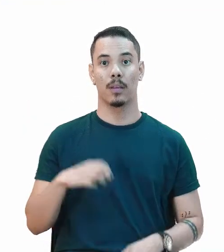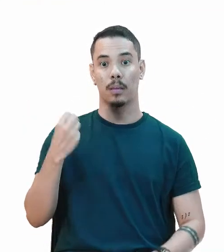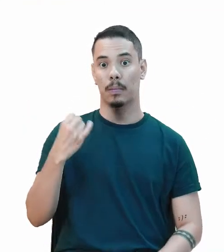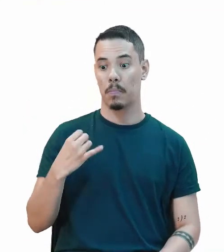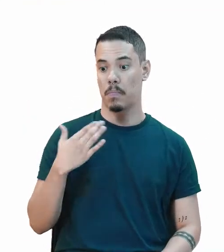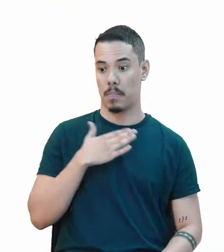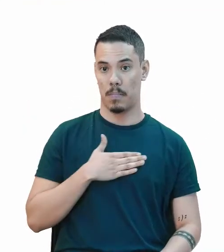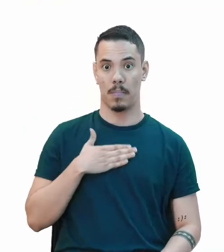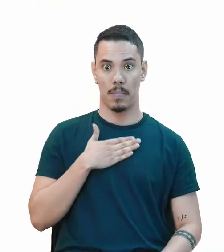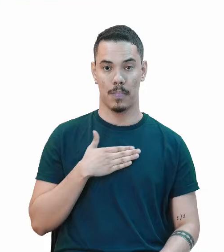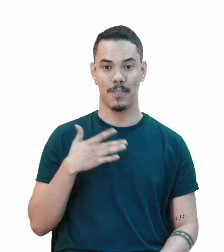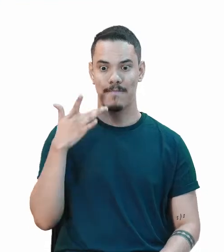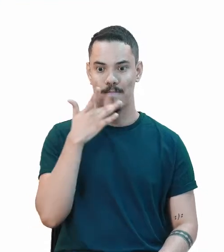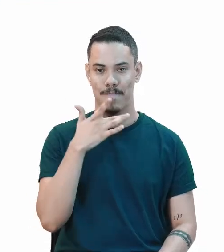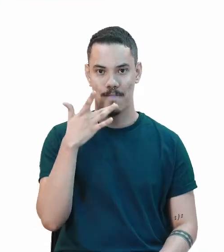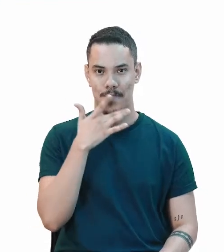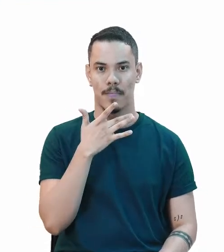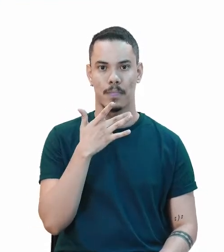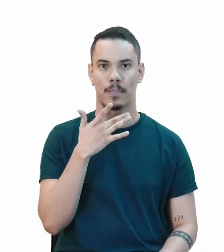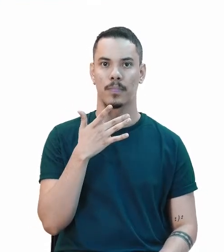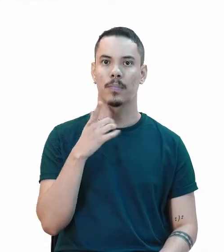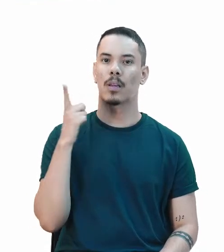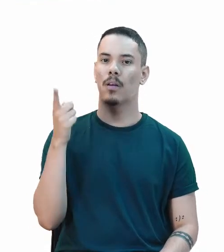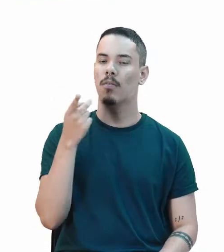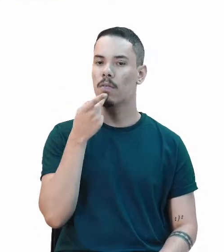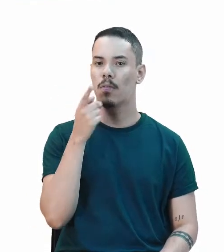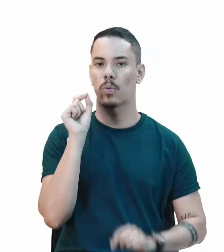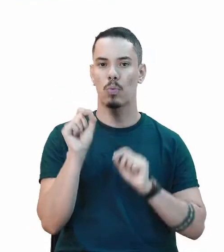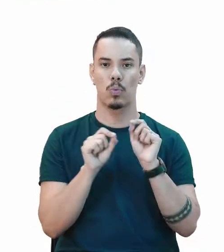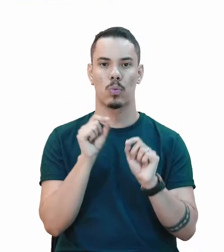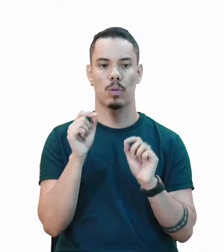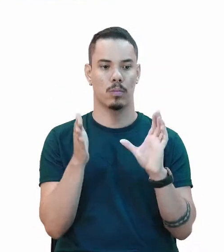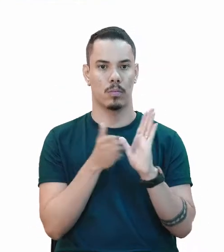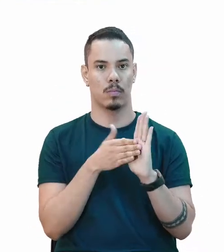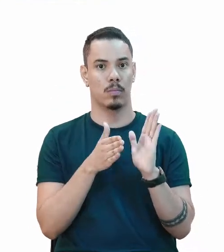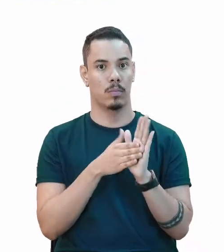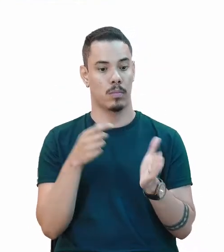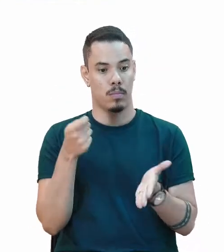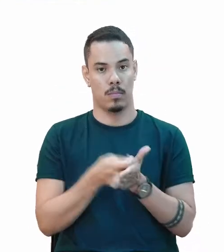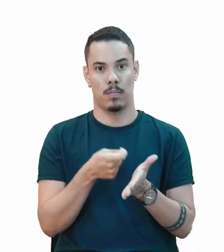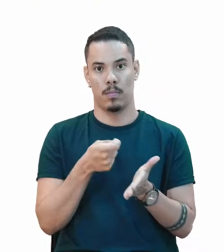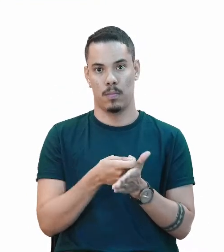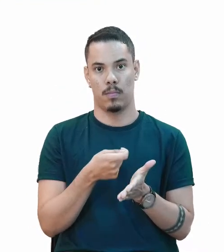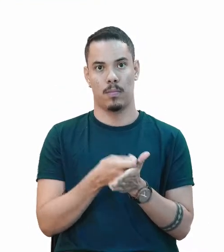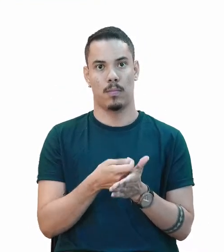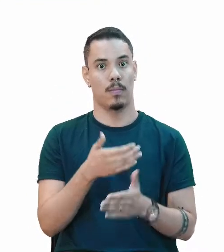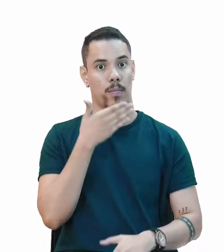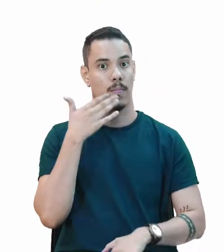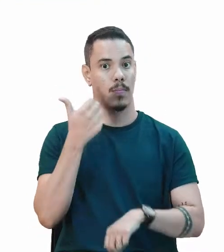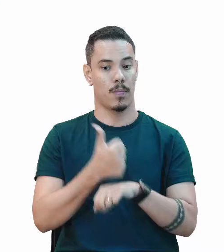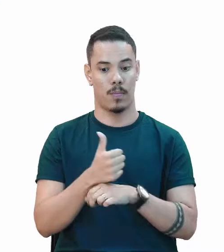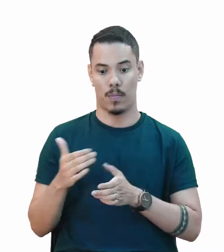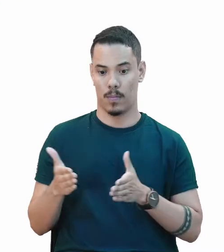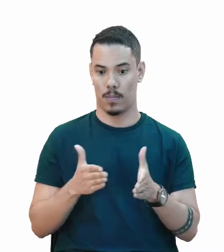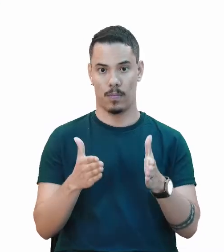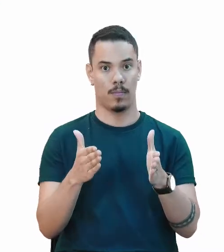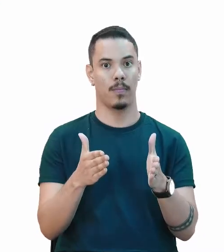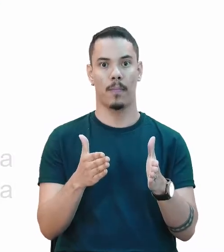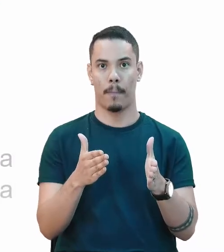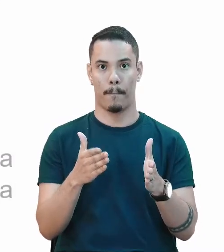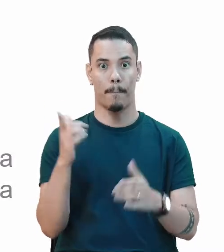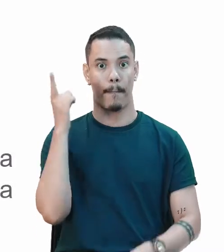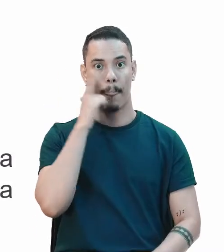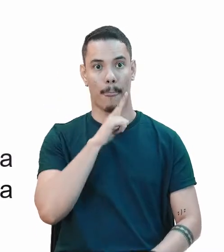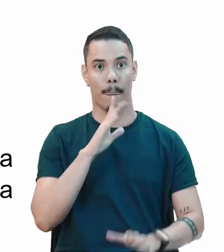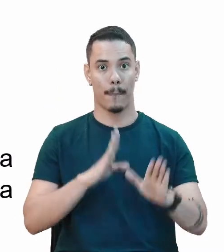prazer, Zenão ele vai propor o dever como o melhor caminho para